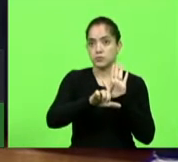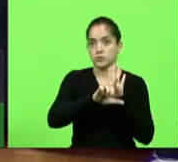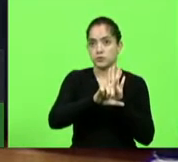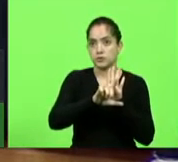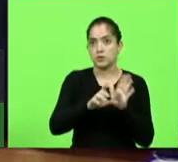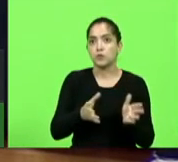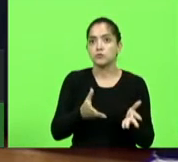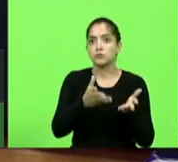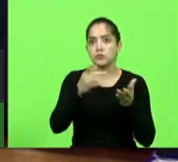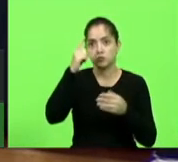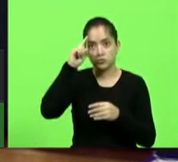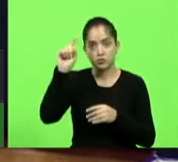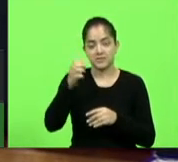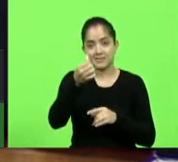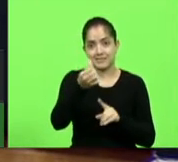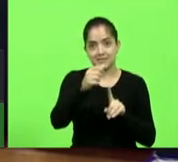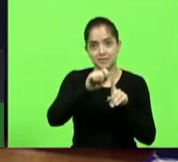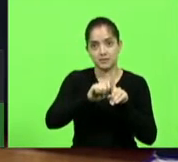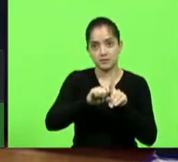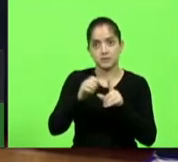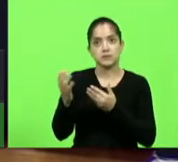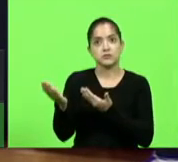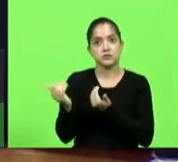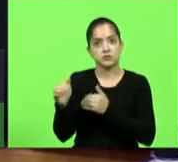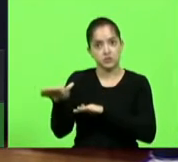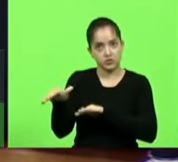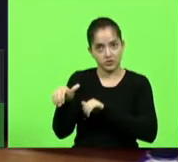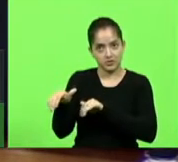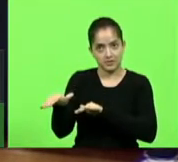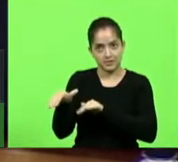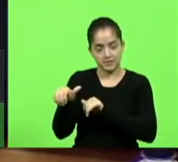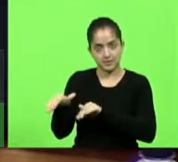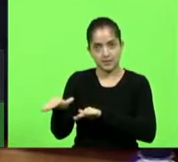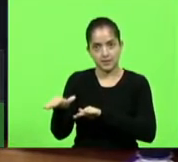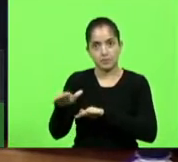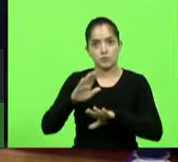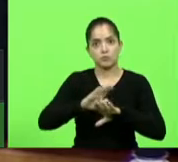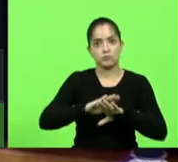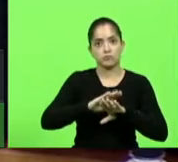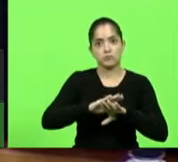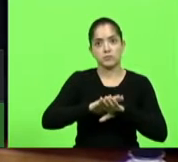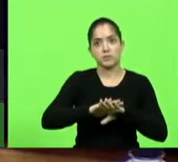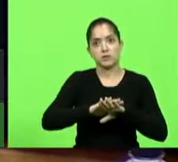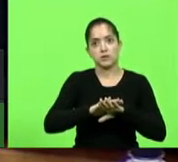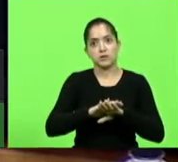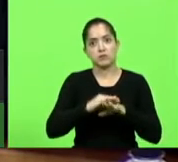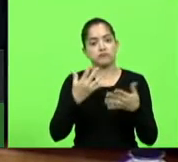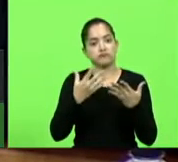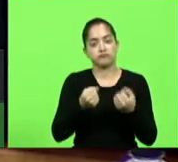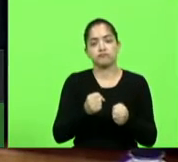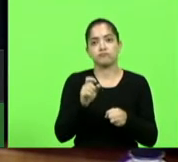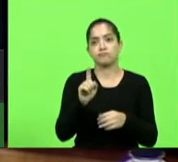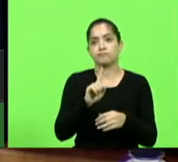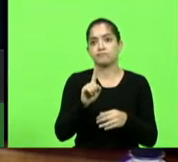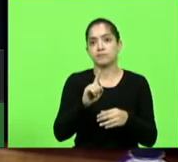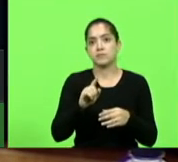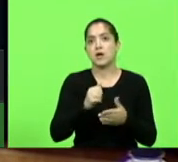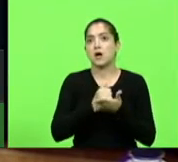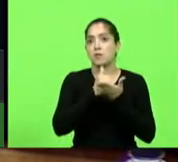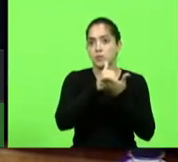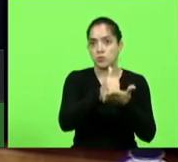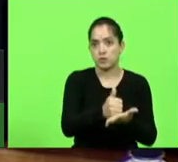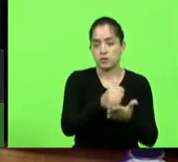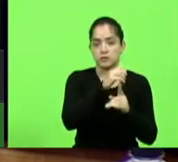o dia 6 de setembro como Dia Estadual de Combate à Intolerância Ideológica. O Estado apoiará a sociedade